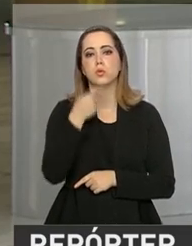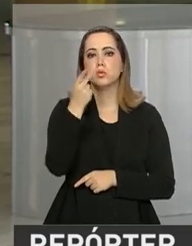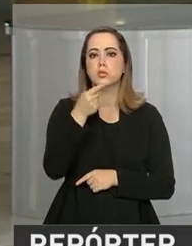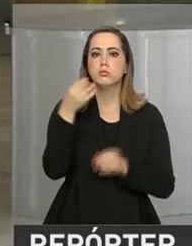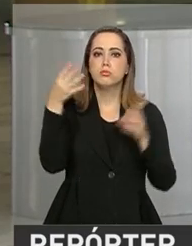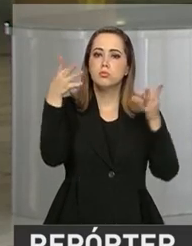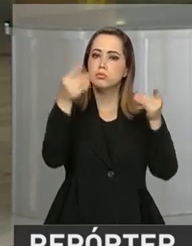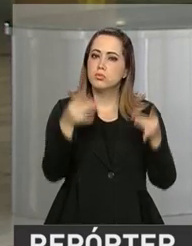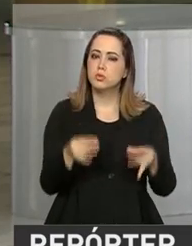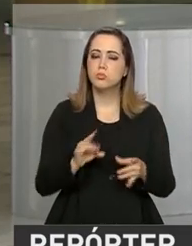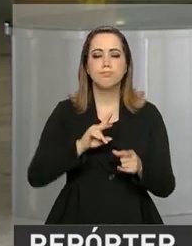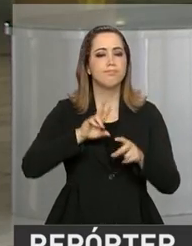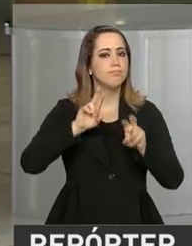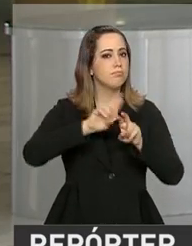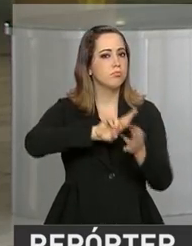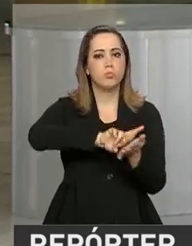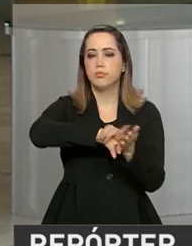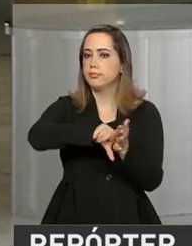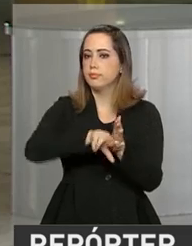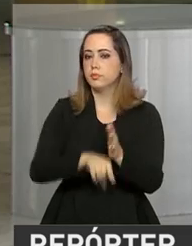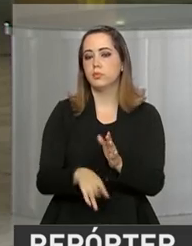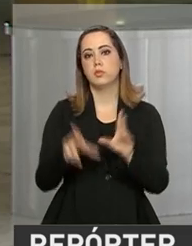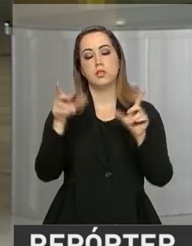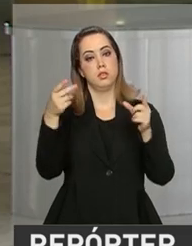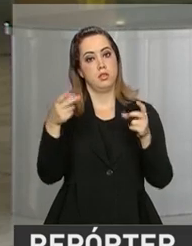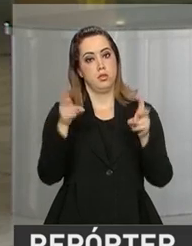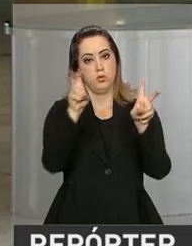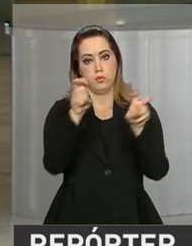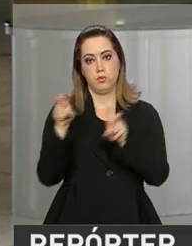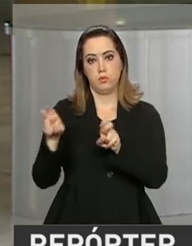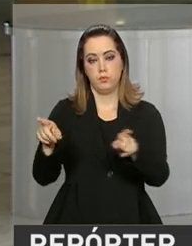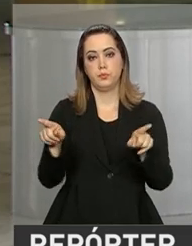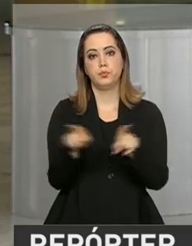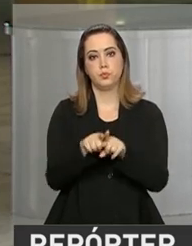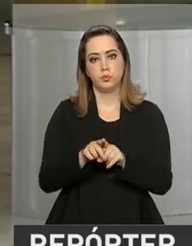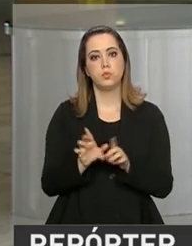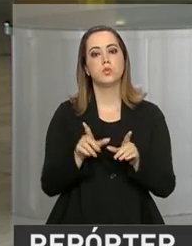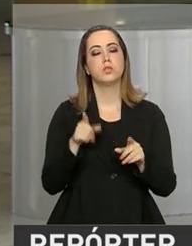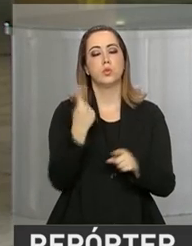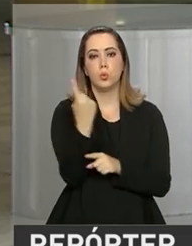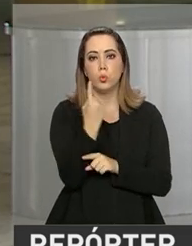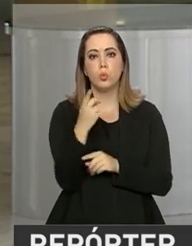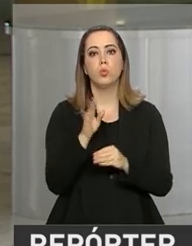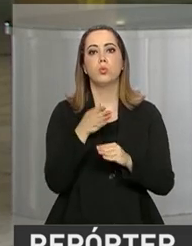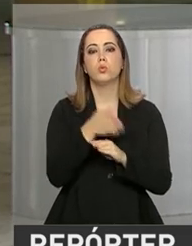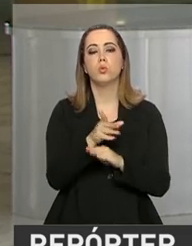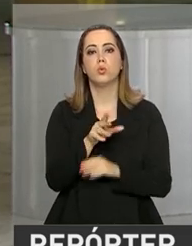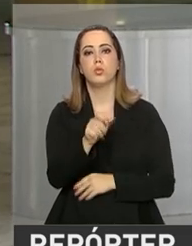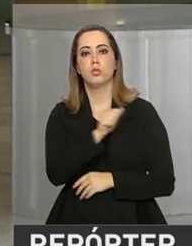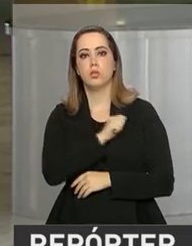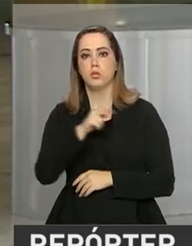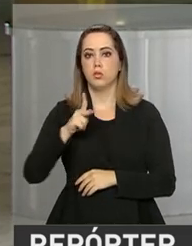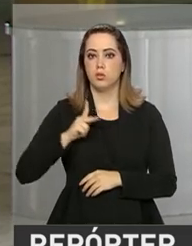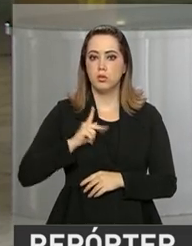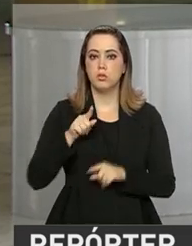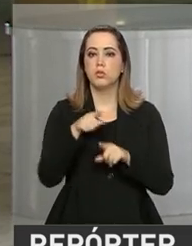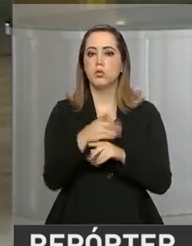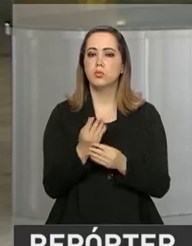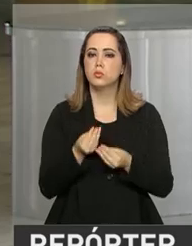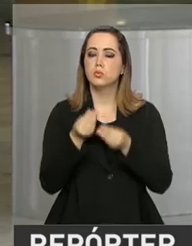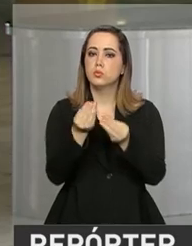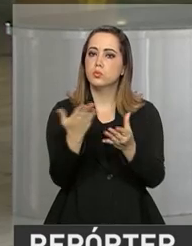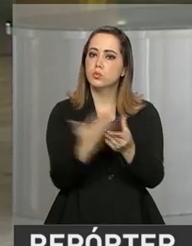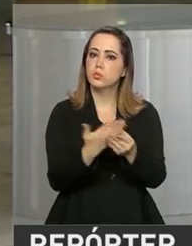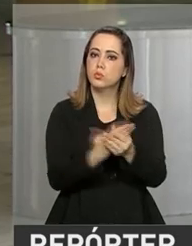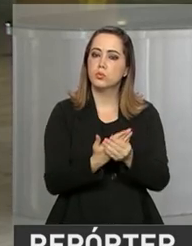comenta vários assuntos um deles a reforma da Previdência Michel Temer afirma que a proposta será enviada ao congresso nacional